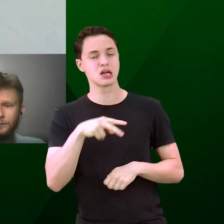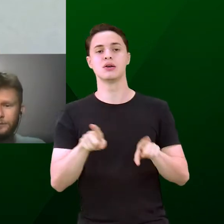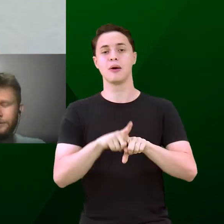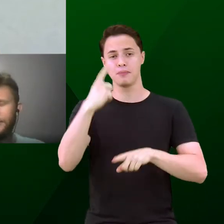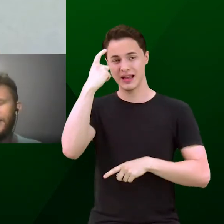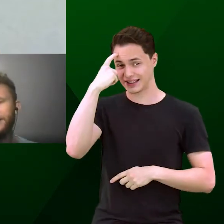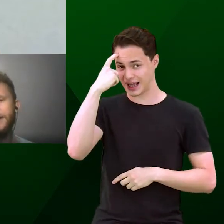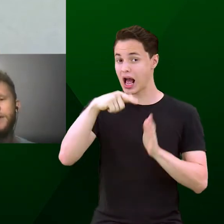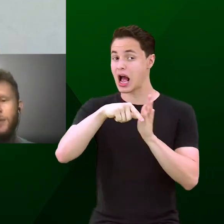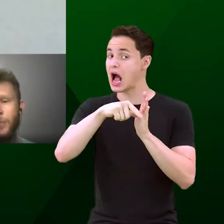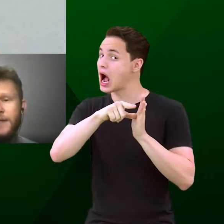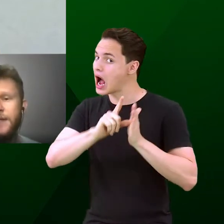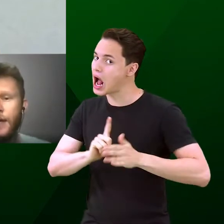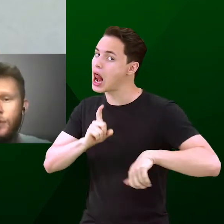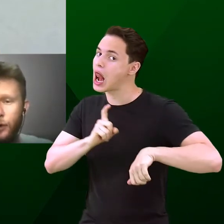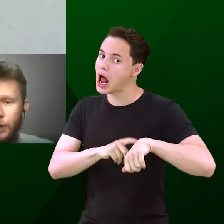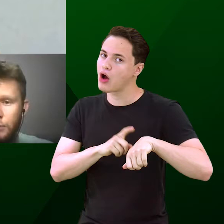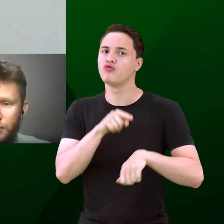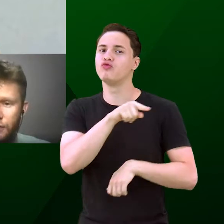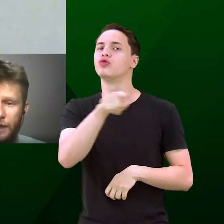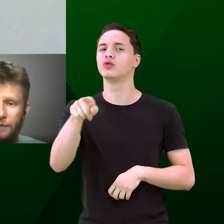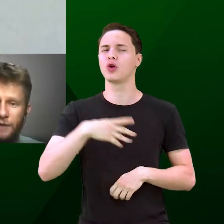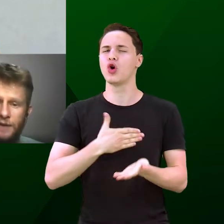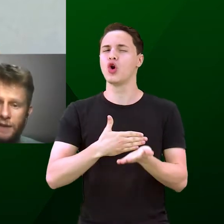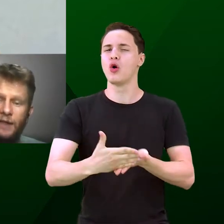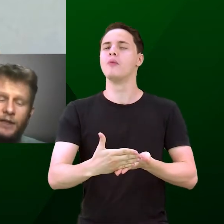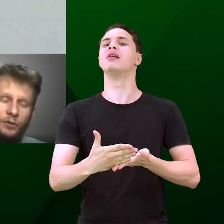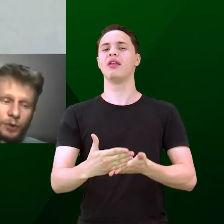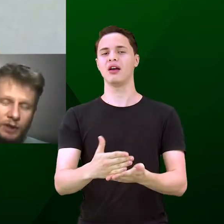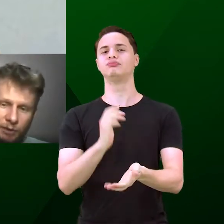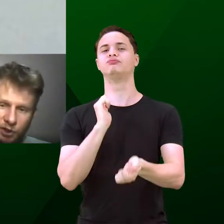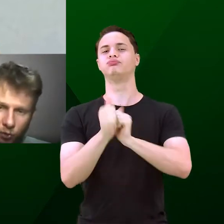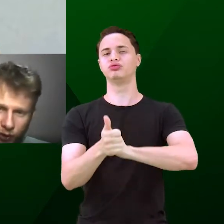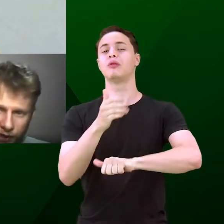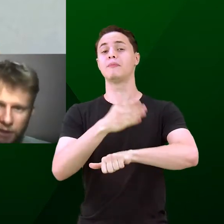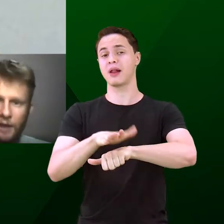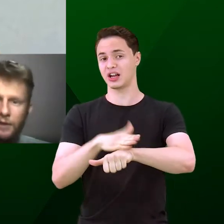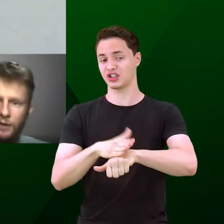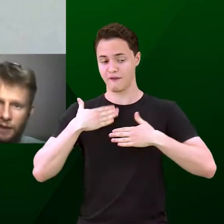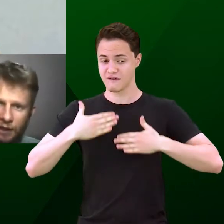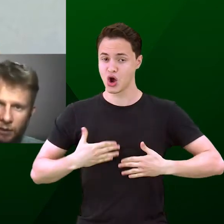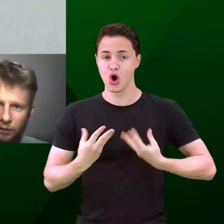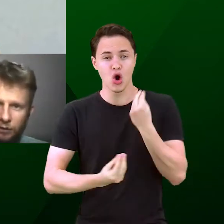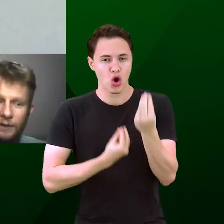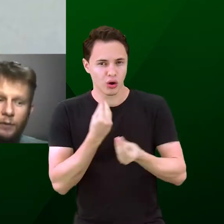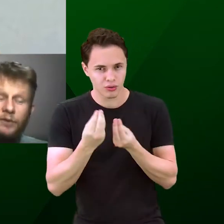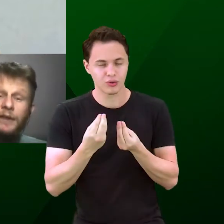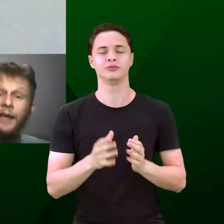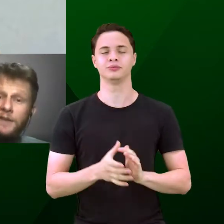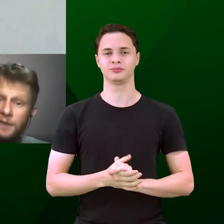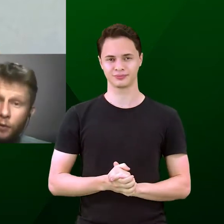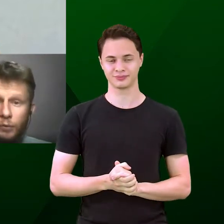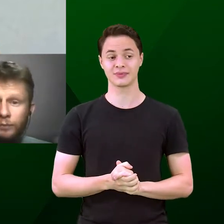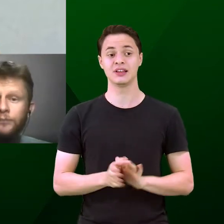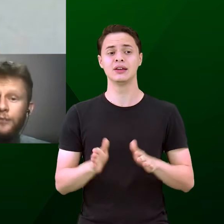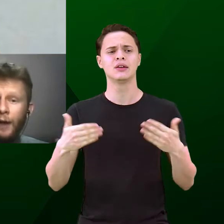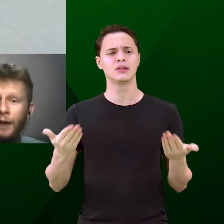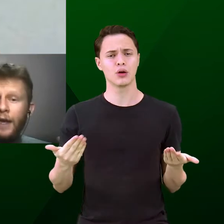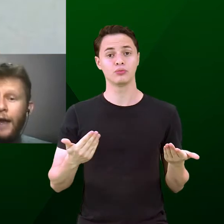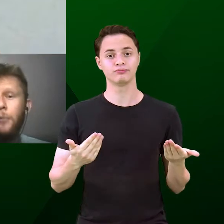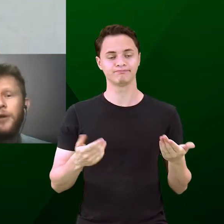correr, então. A gente tem na nossa literatura, na mídia, que a gente vê diariamente, inúmeros benefícios, né,